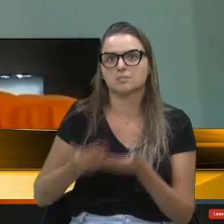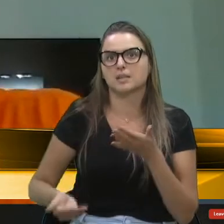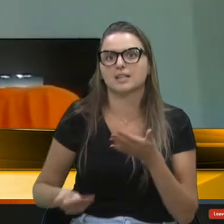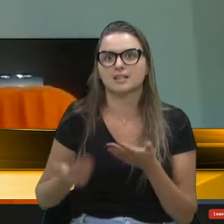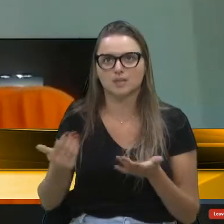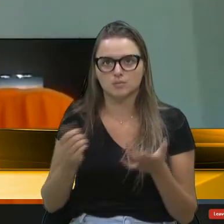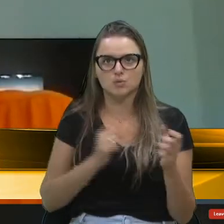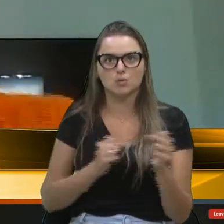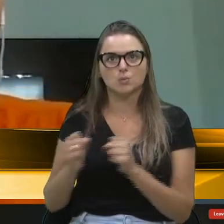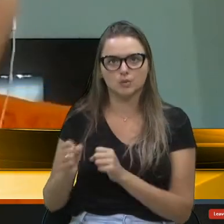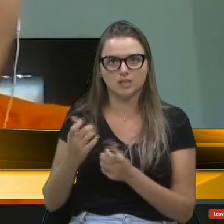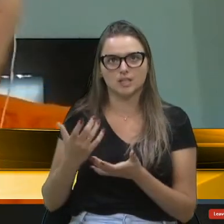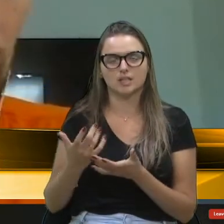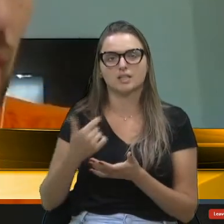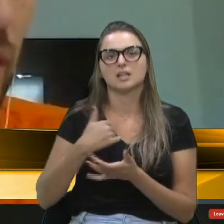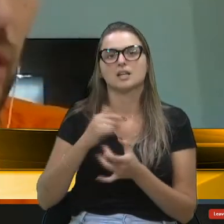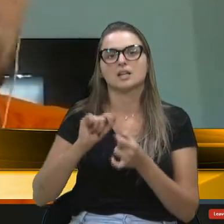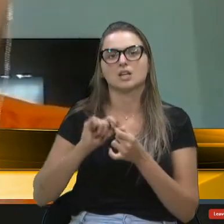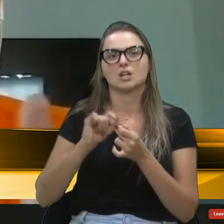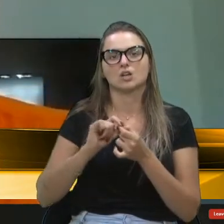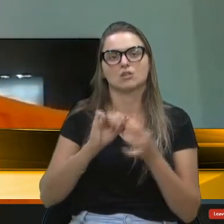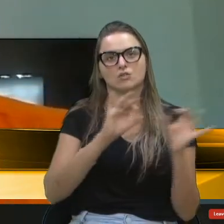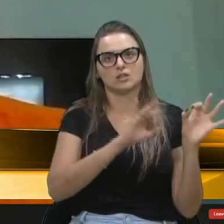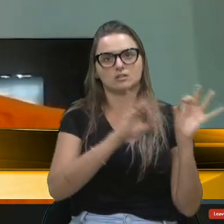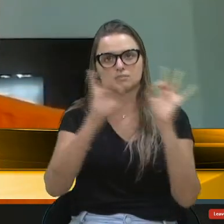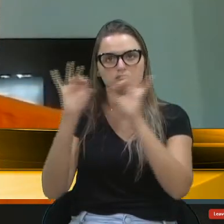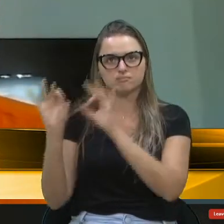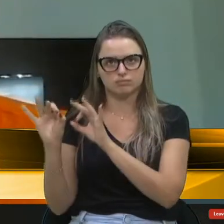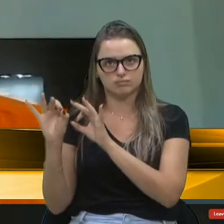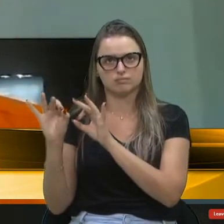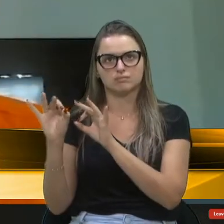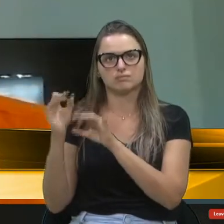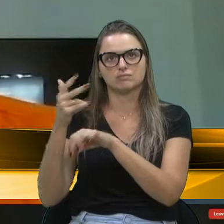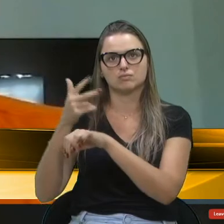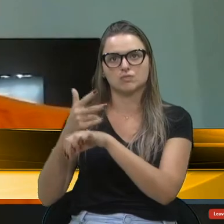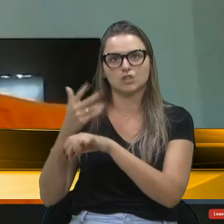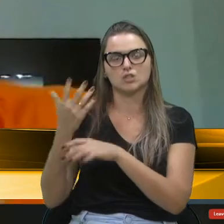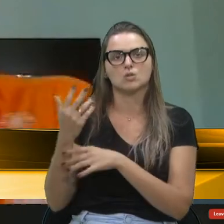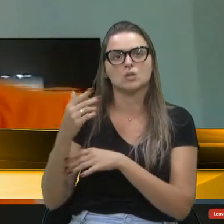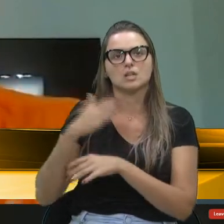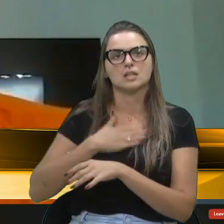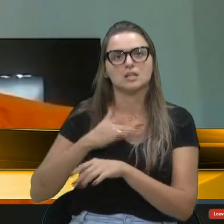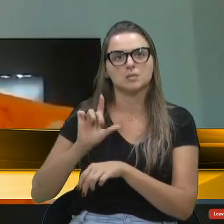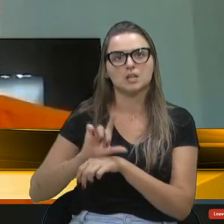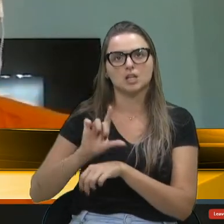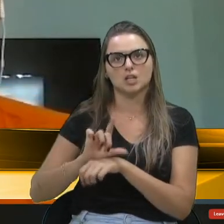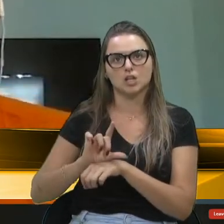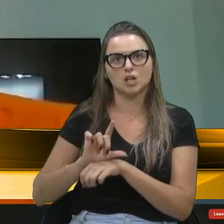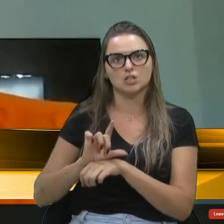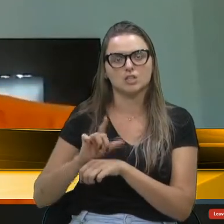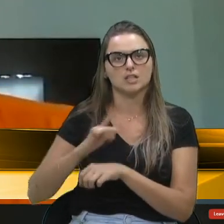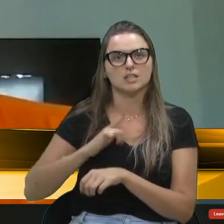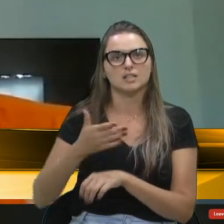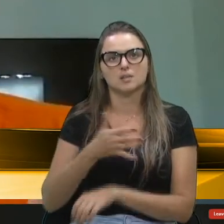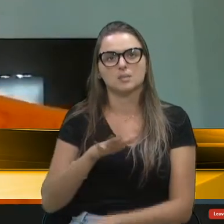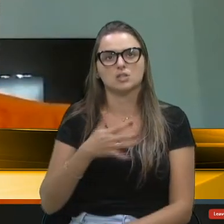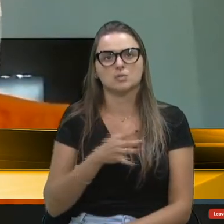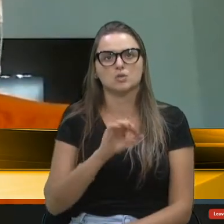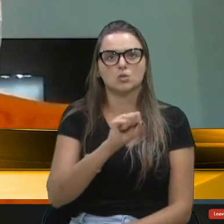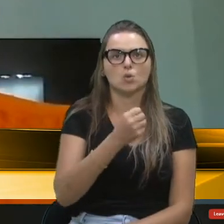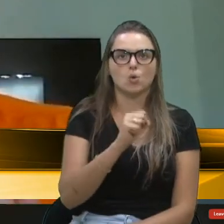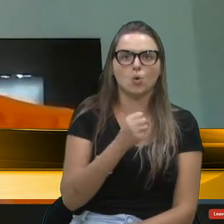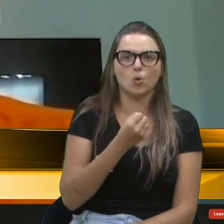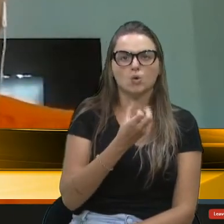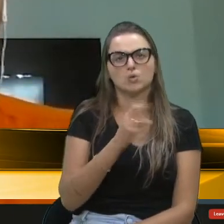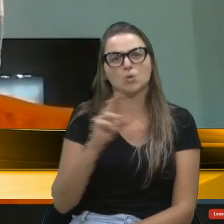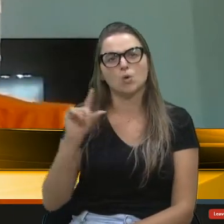de ter um meio termo. Eu fiz um vídeo na minha loja, não sei se algum de vocês acabou vendo, que a minha loja transita entre 8 e 10 pessoas ao